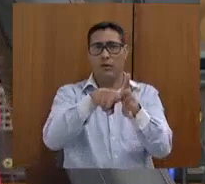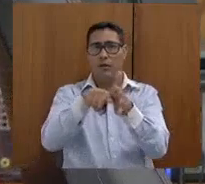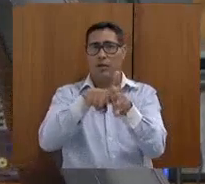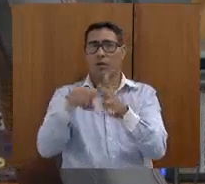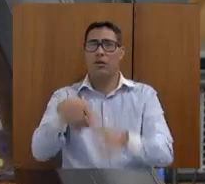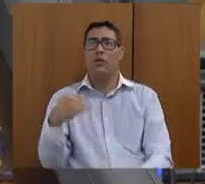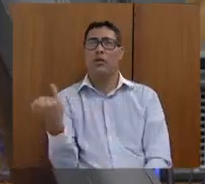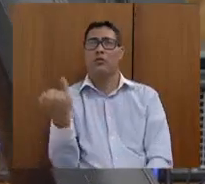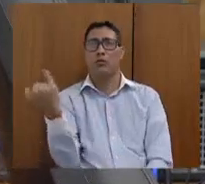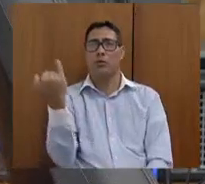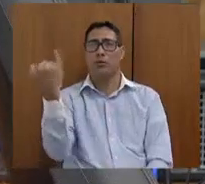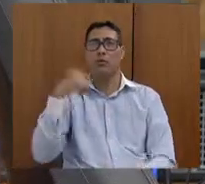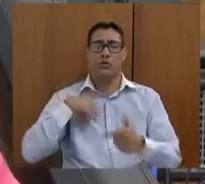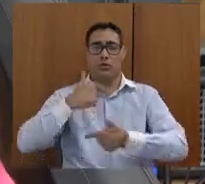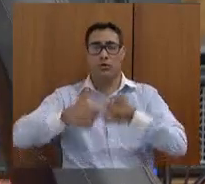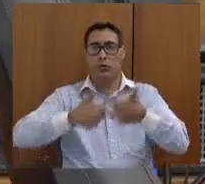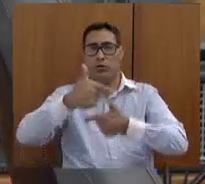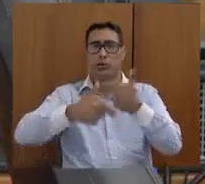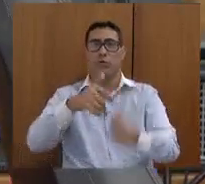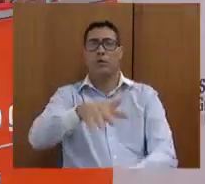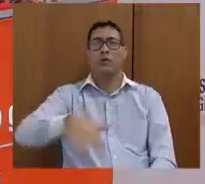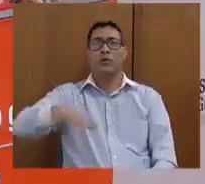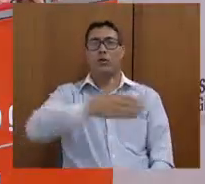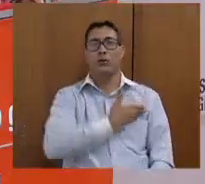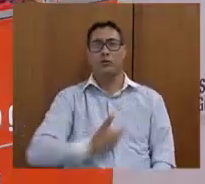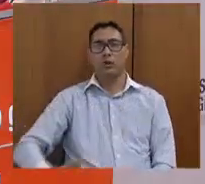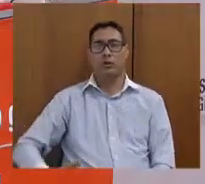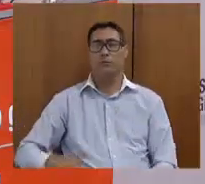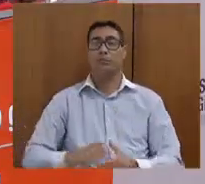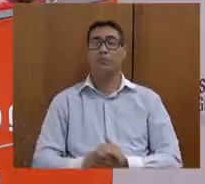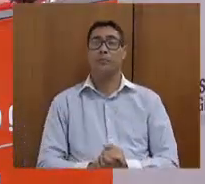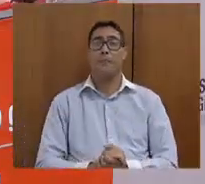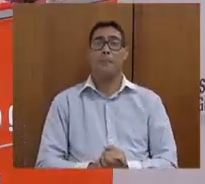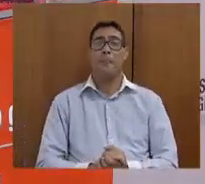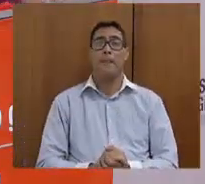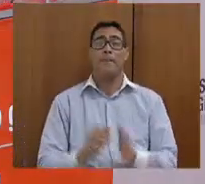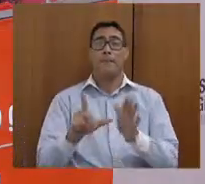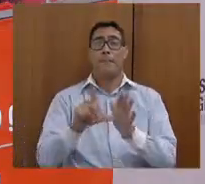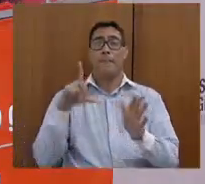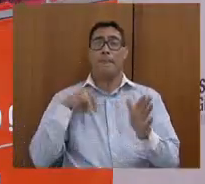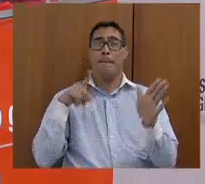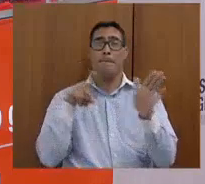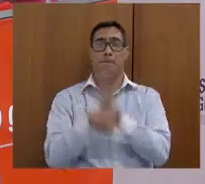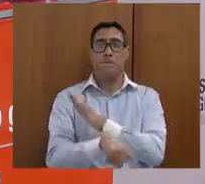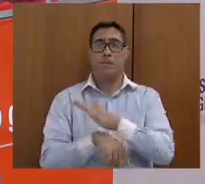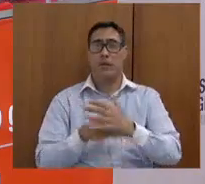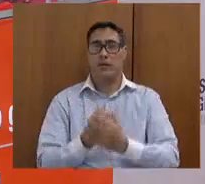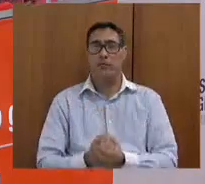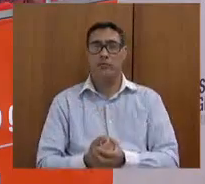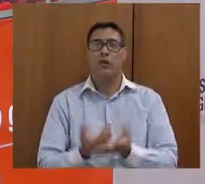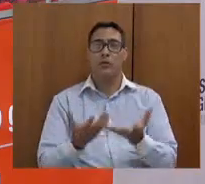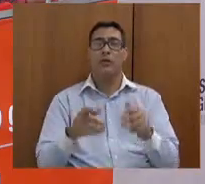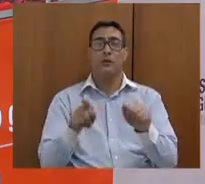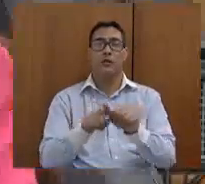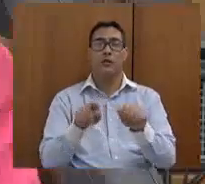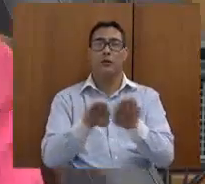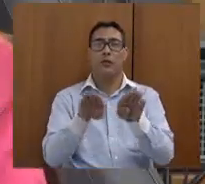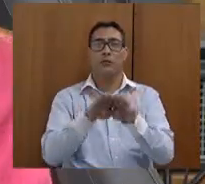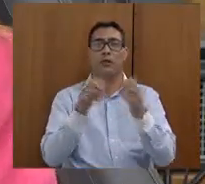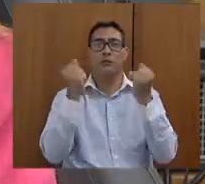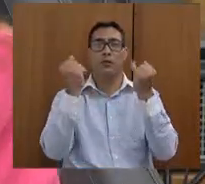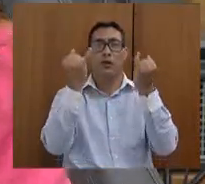do trabalho da Secretaria do Estado de Educação antes de fazer minhas perguntas deputada eu só queria pontuar